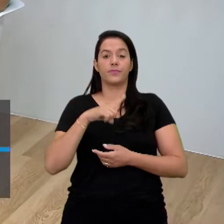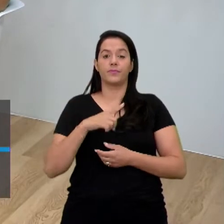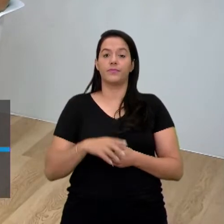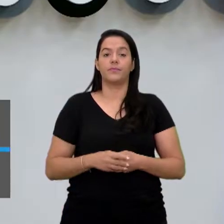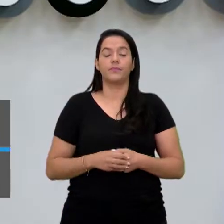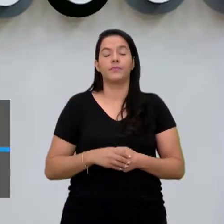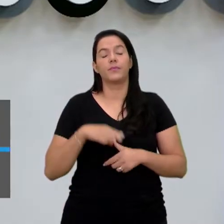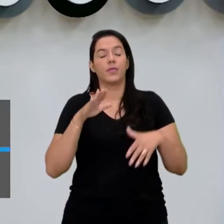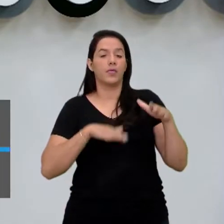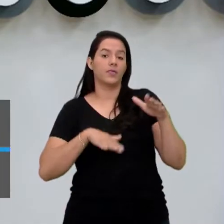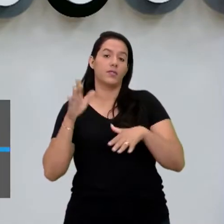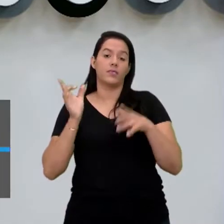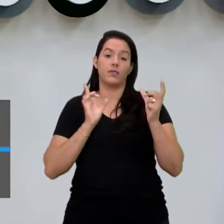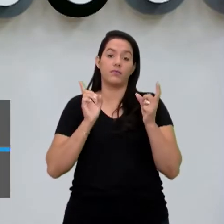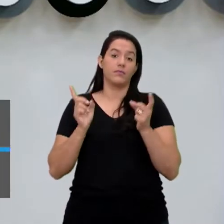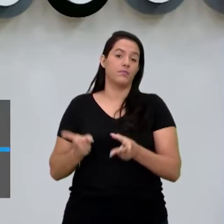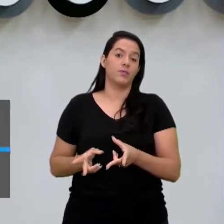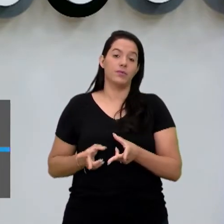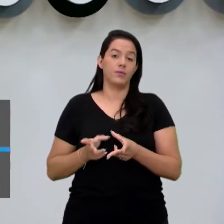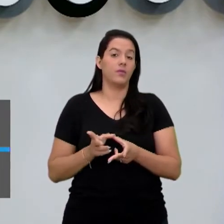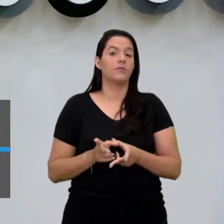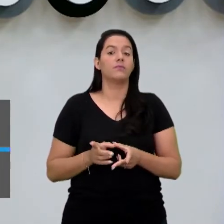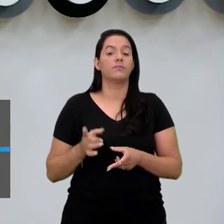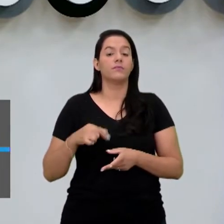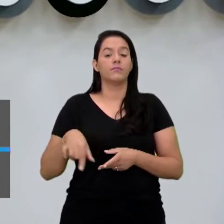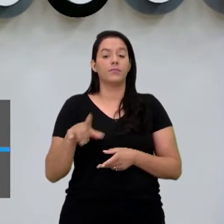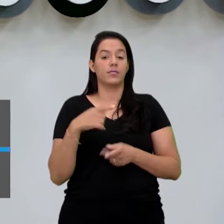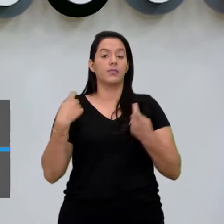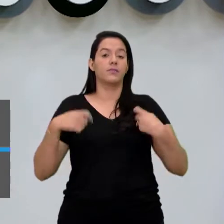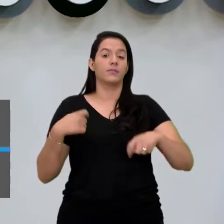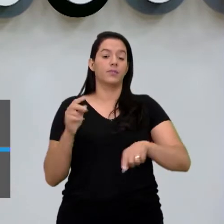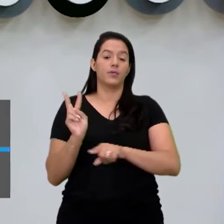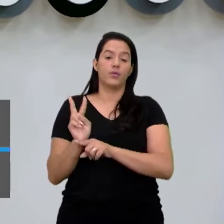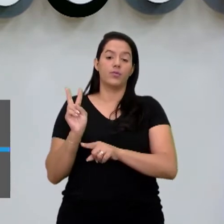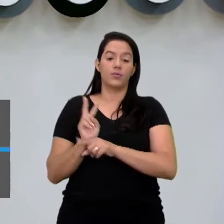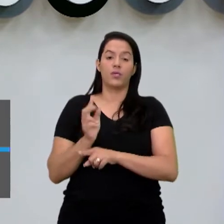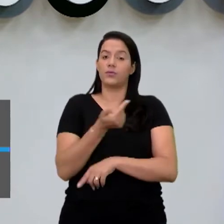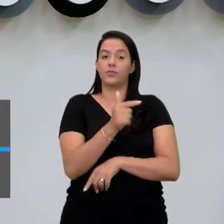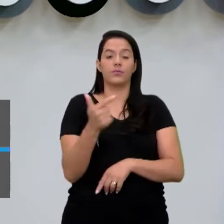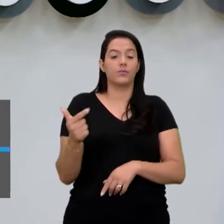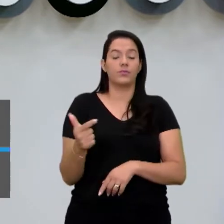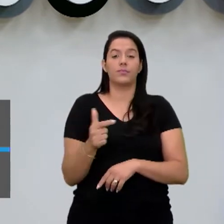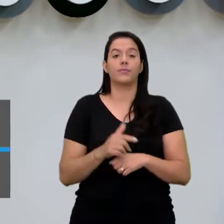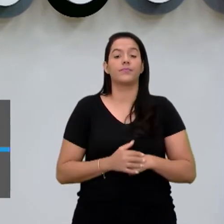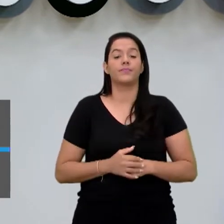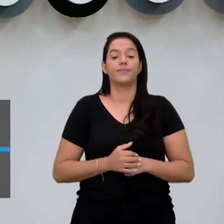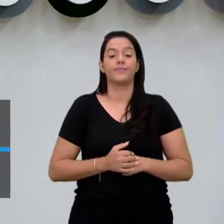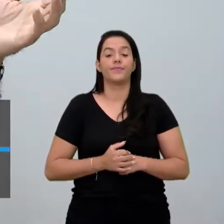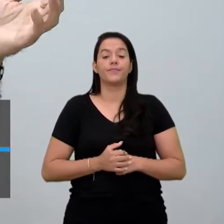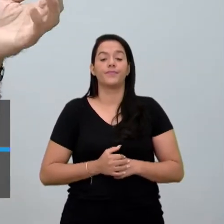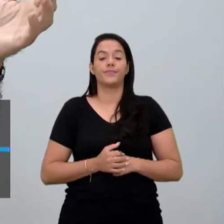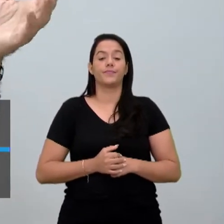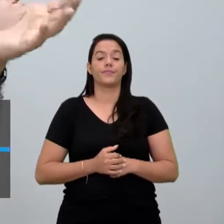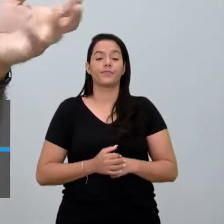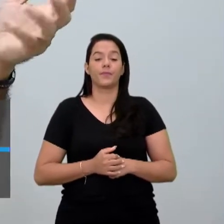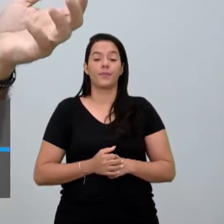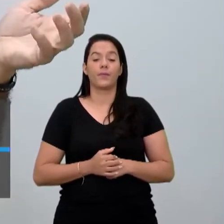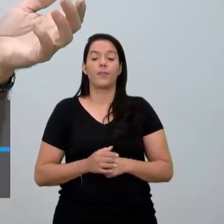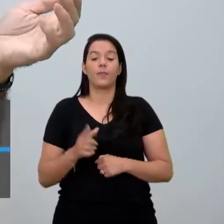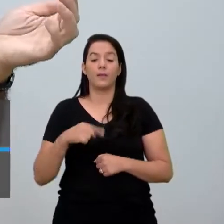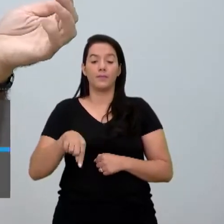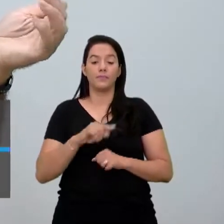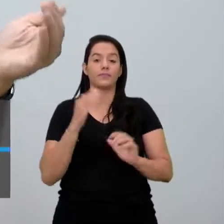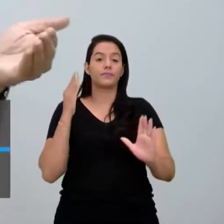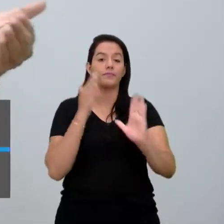elas são muitas vezes abandonadas à própria sorte, mas elas precisam de cuidados e elas não estão tendo esses cuidados. E no caso dos